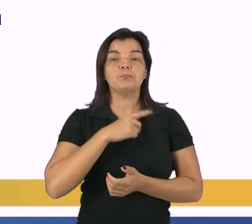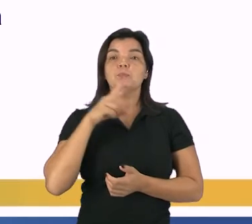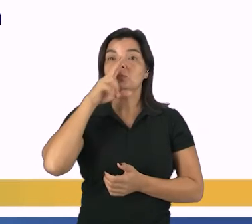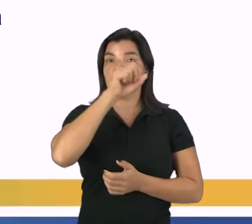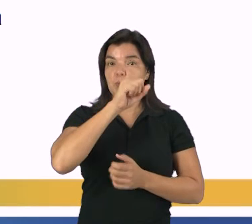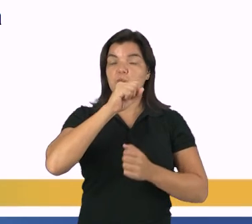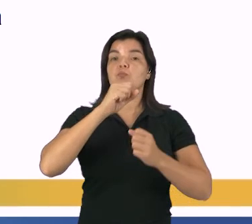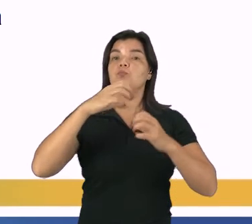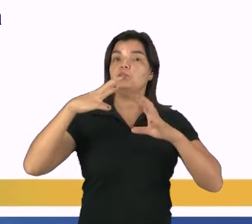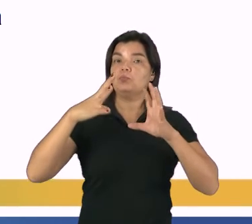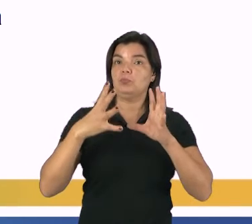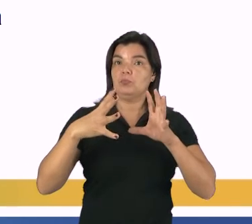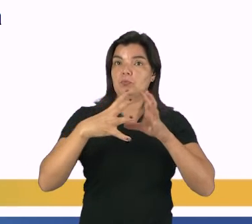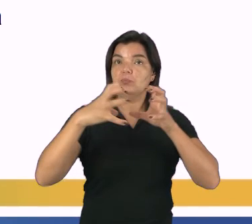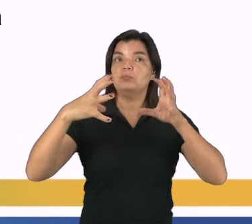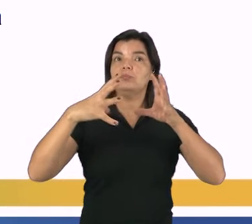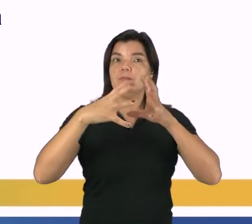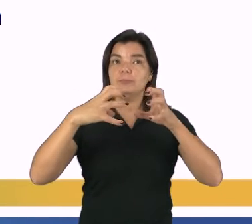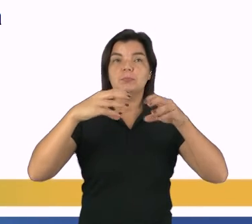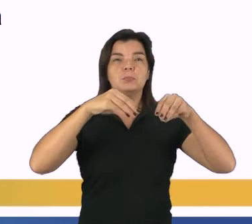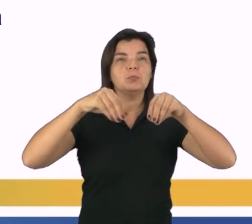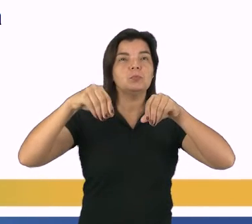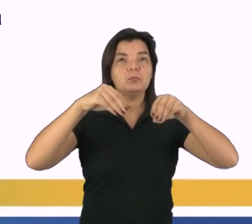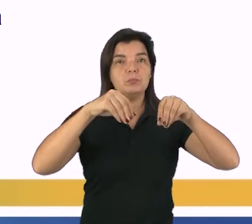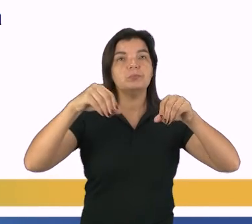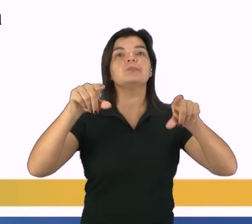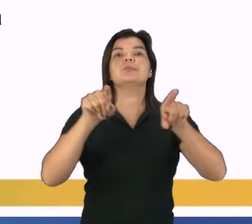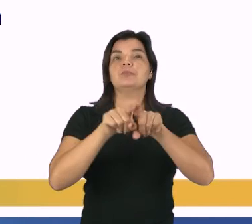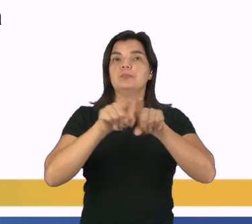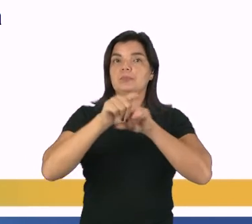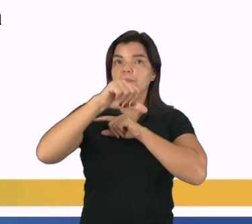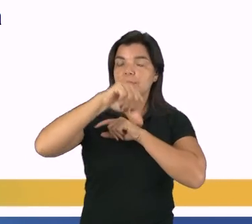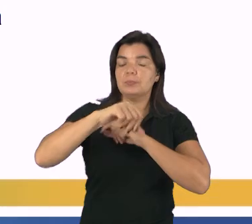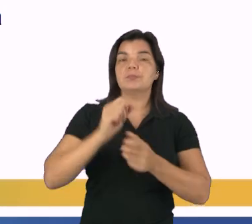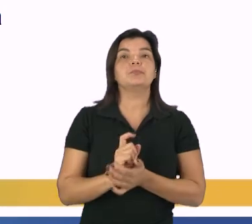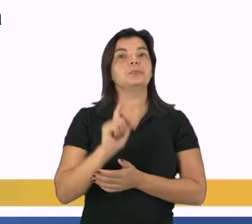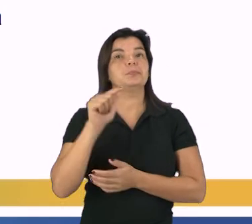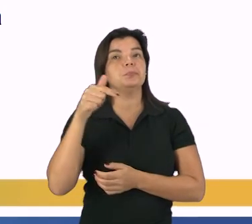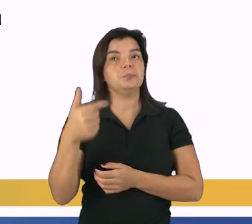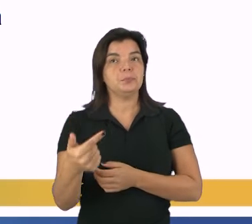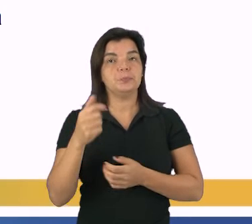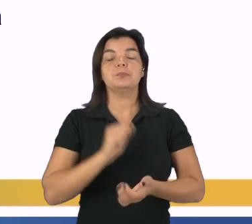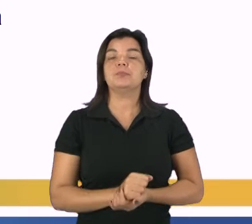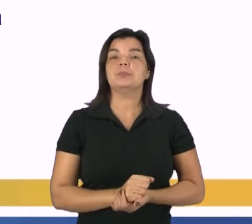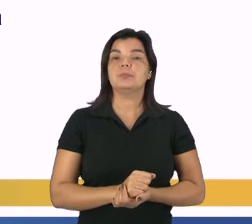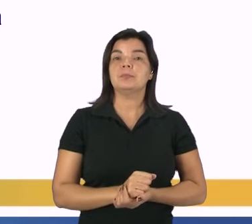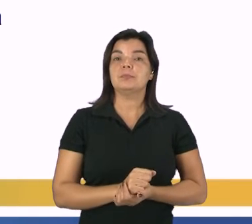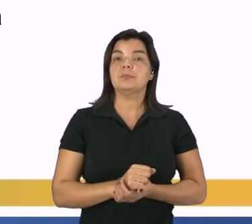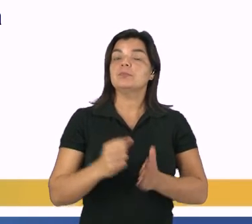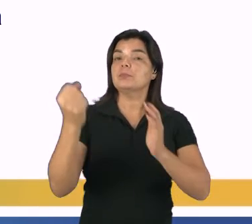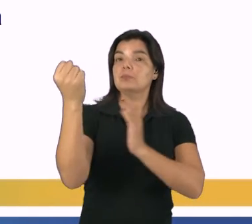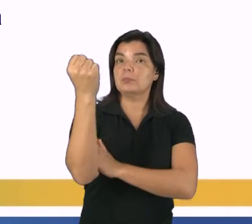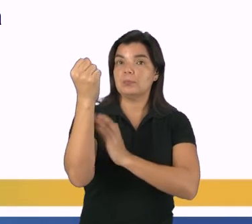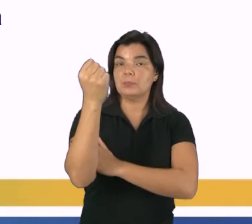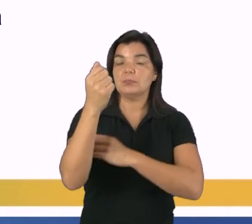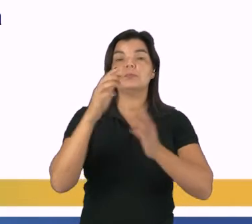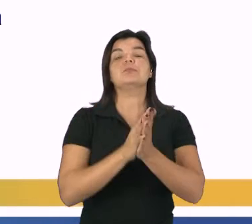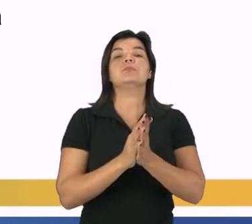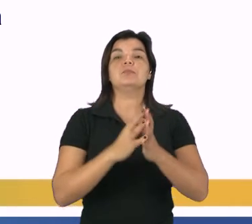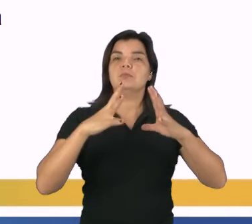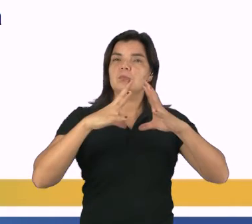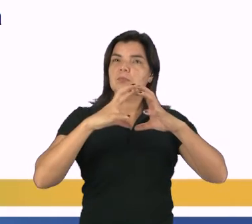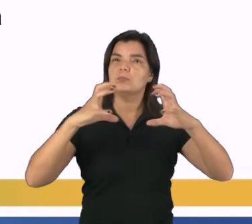da primeira viagem à Lua, vários cientistas da NASA estavam preocupados com a possibilidade de a nave lunar se deparar com a nuvem